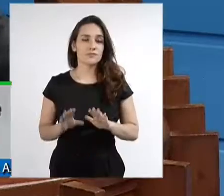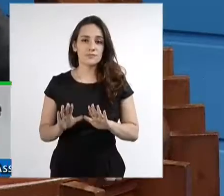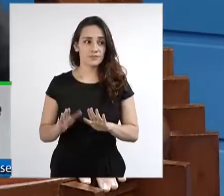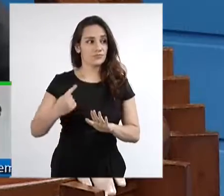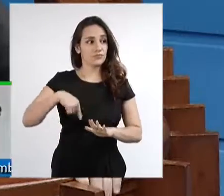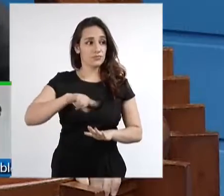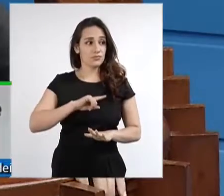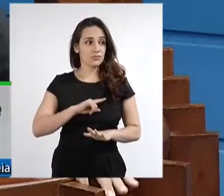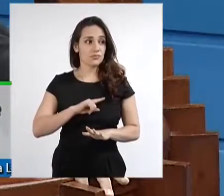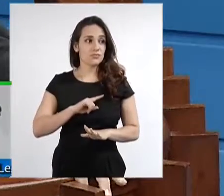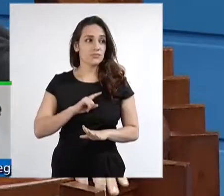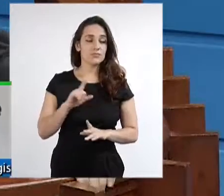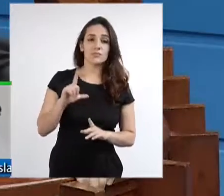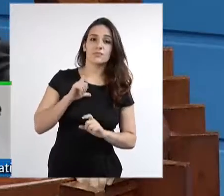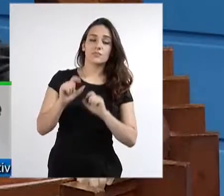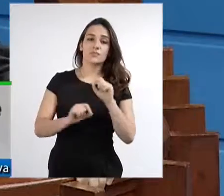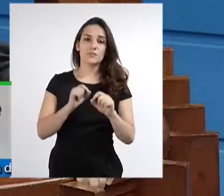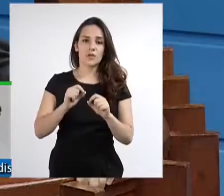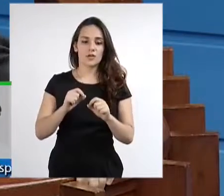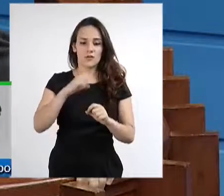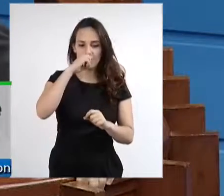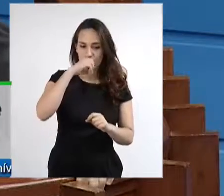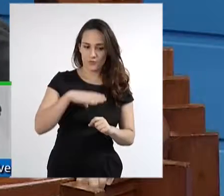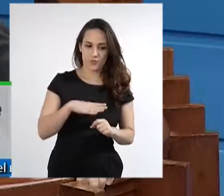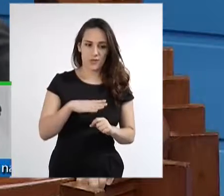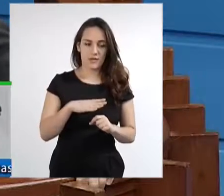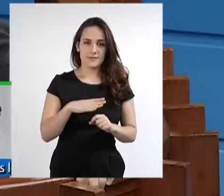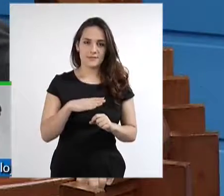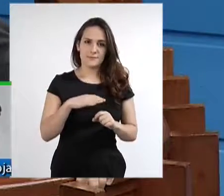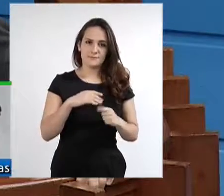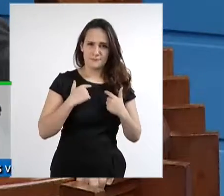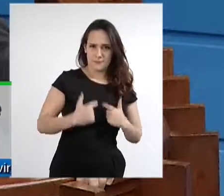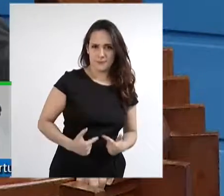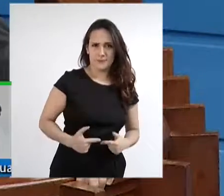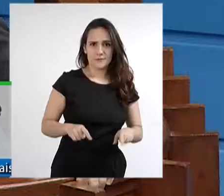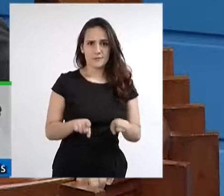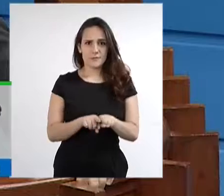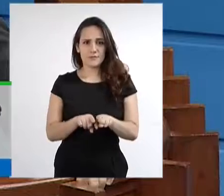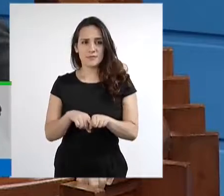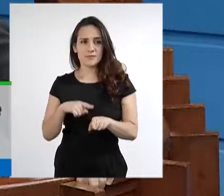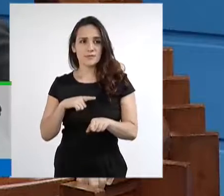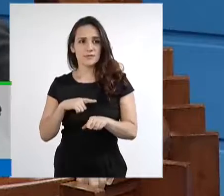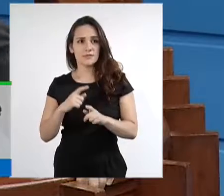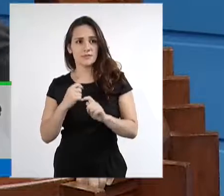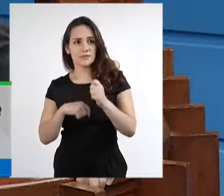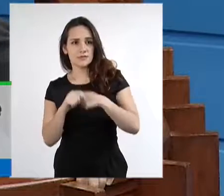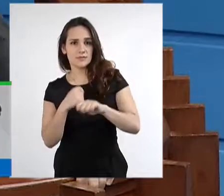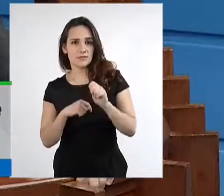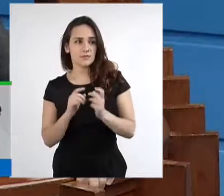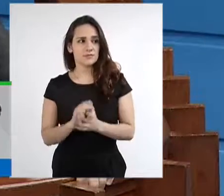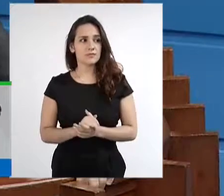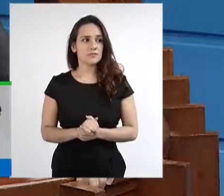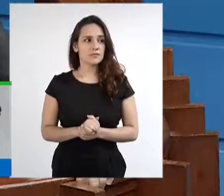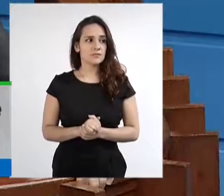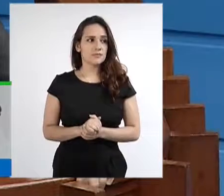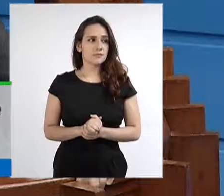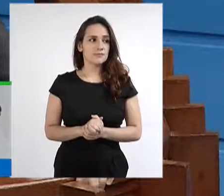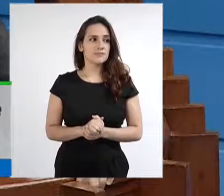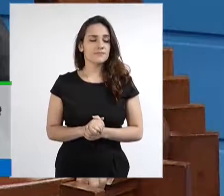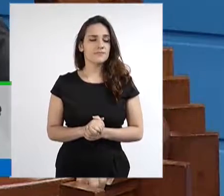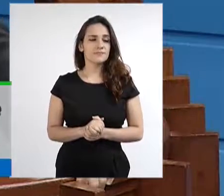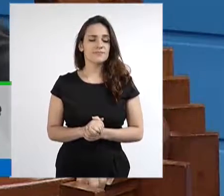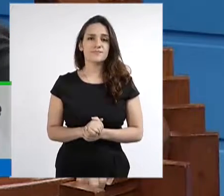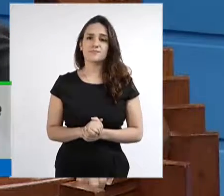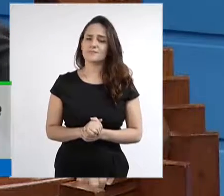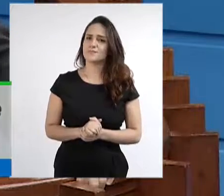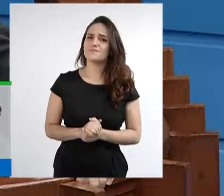Nós temos a violência econômica contra a pessoa idosa, os golpes.